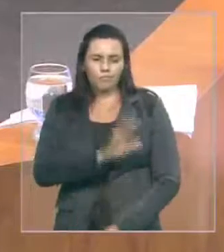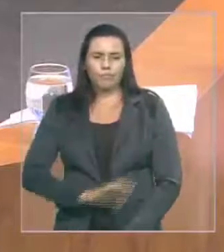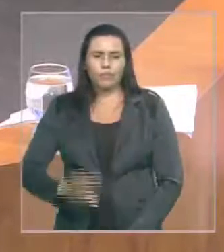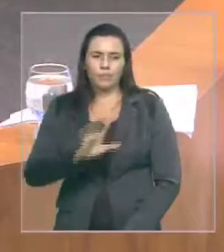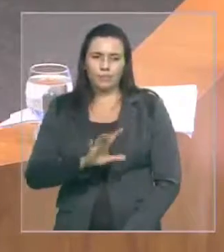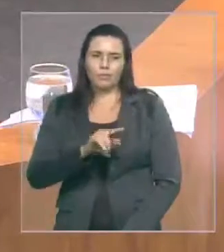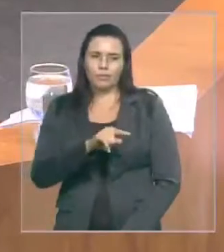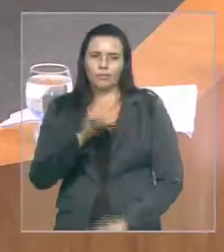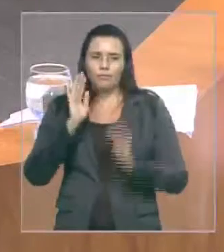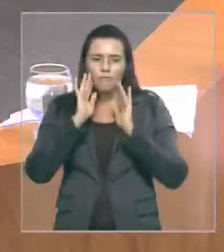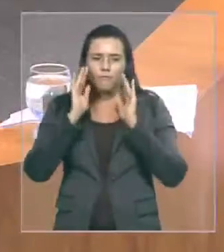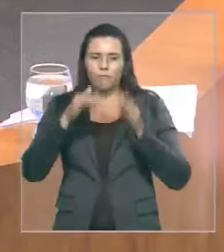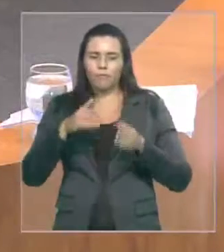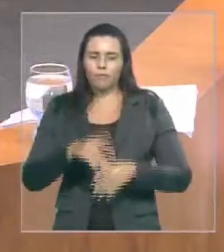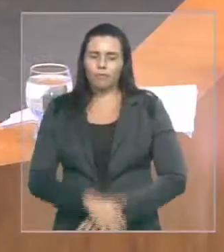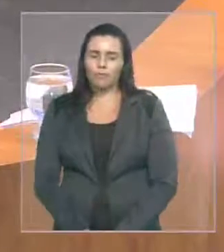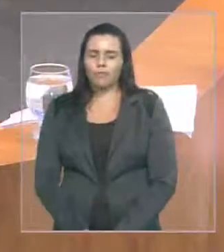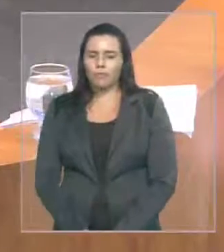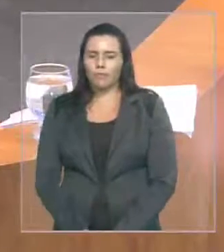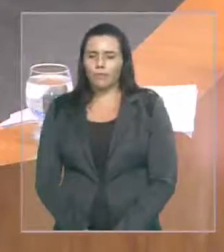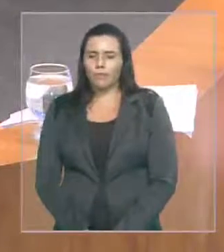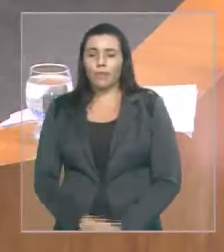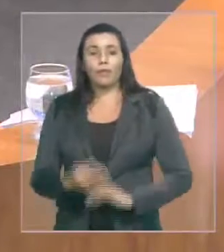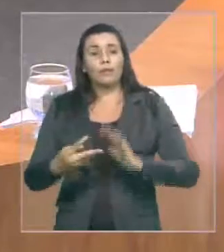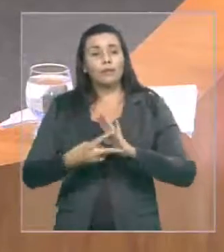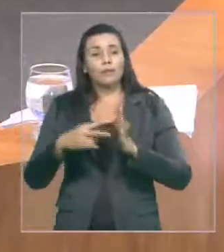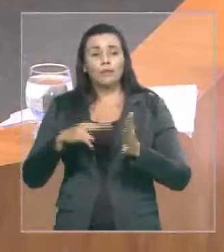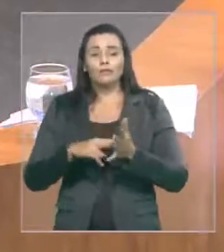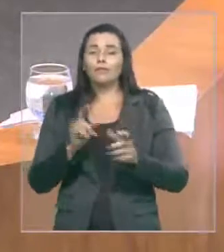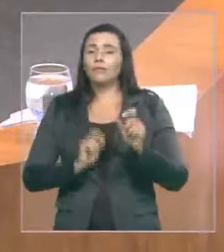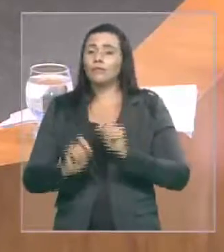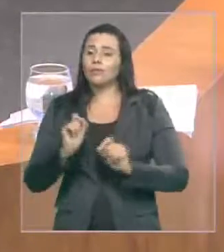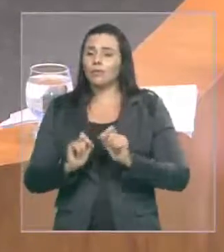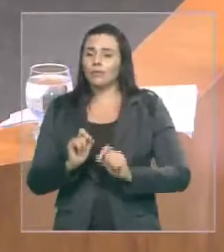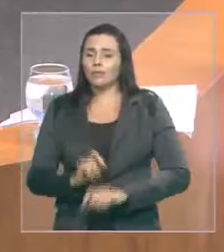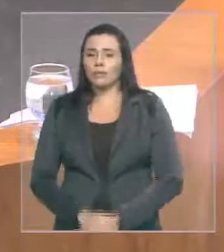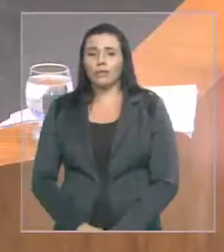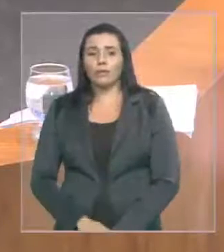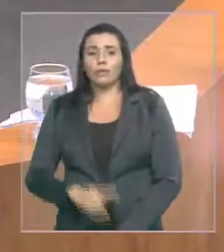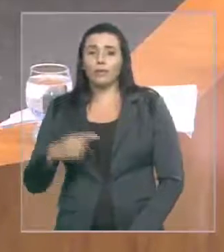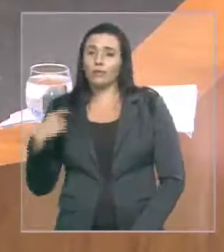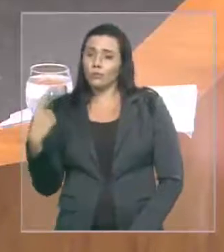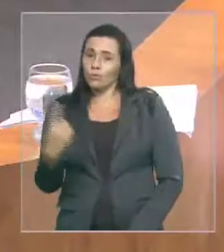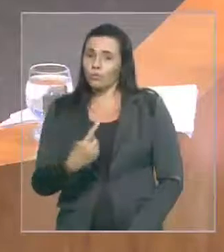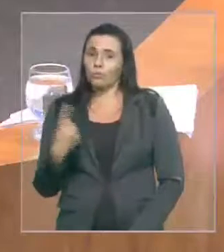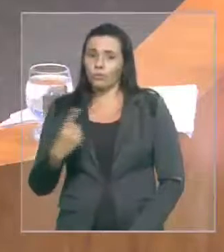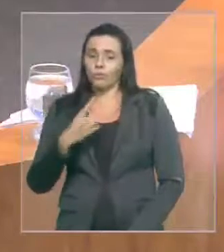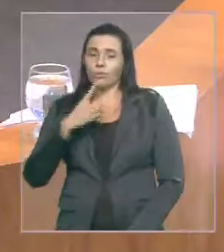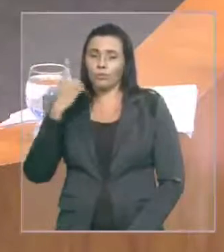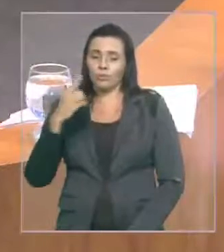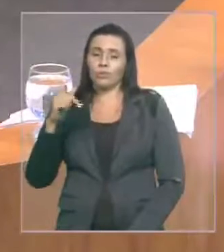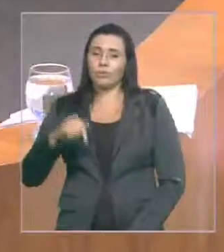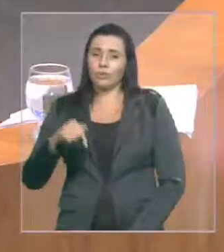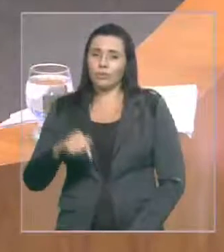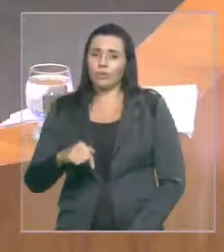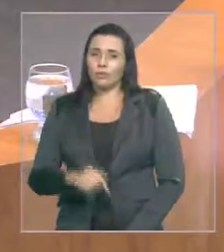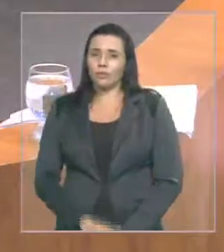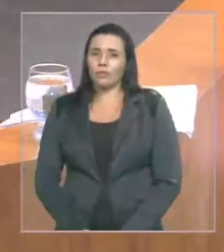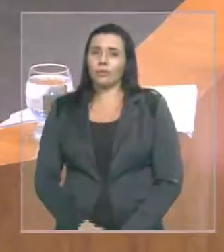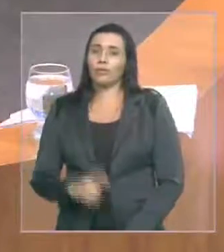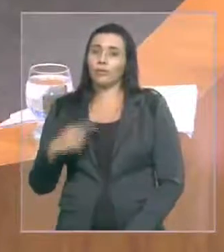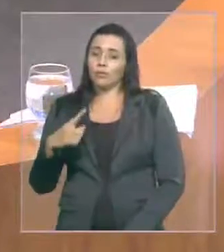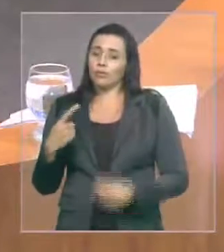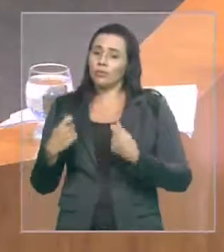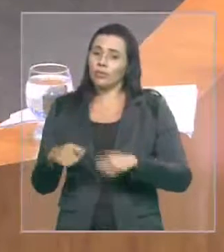Quer dizer, significa dizer que nós todos aqui deveríamos estar aprendendo